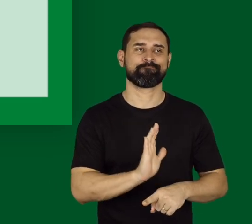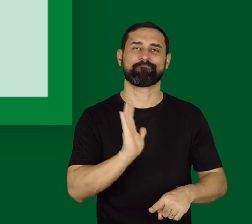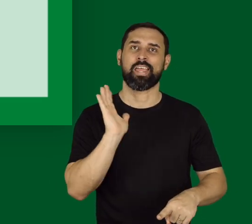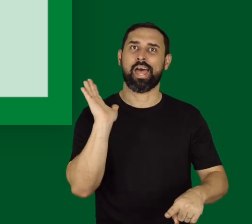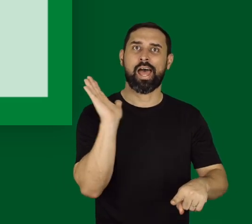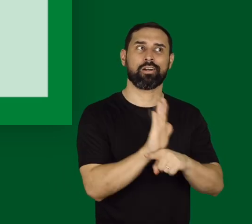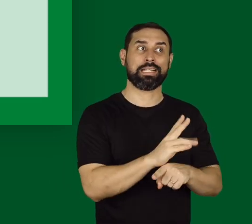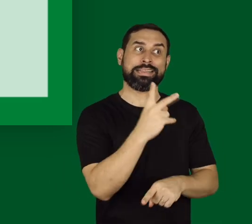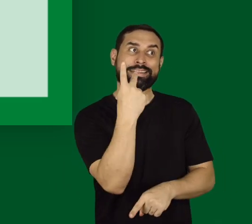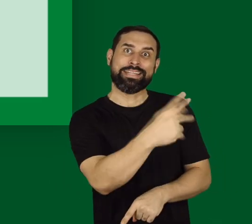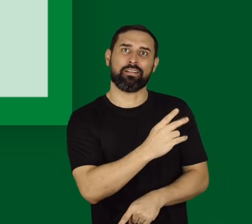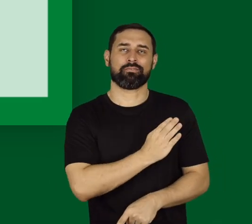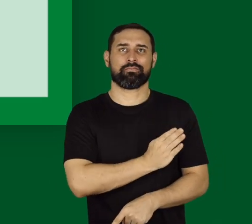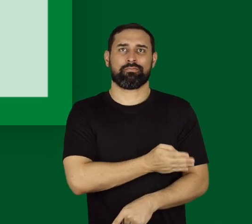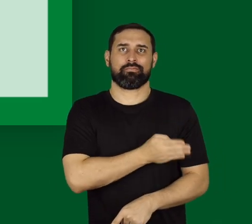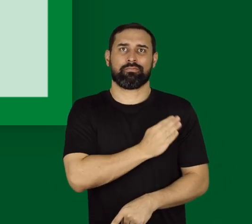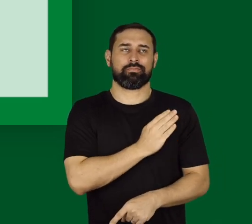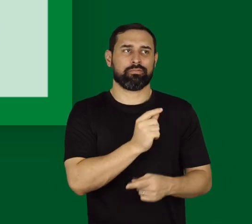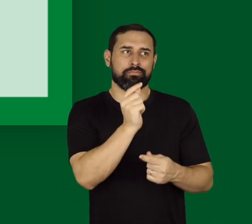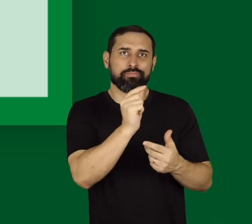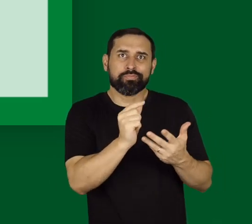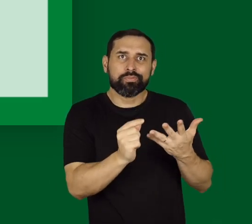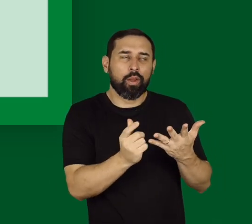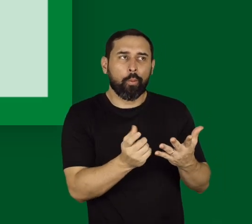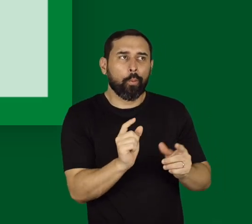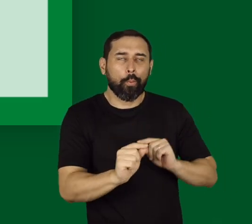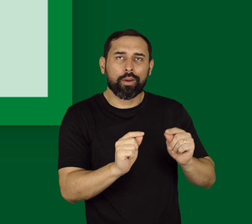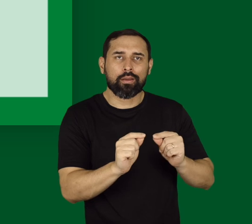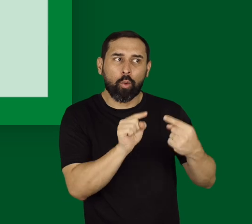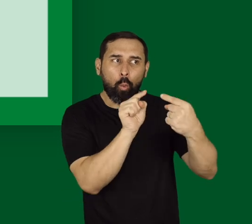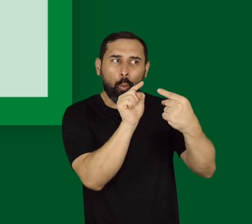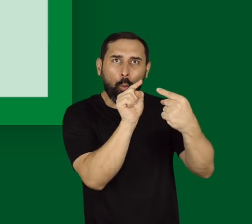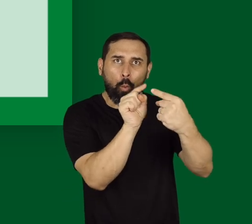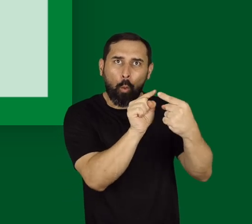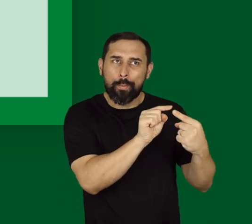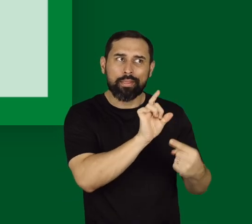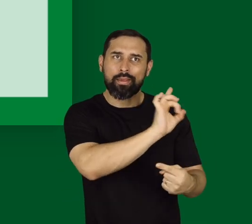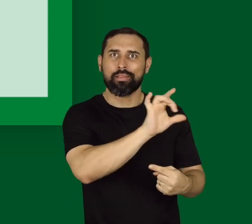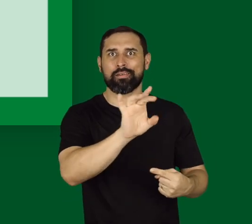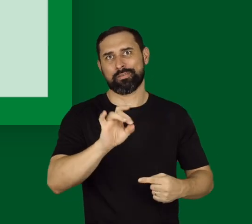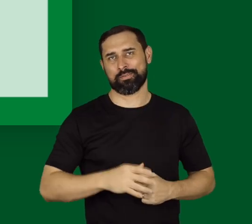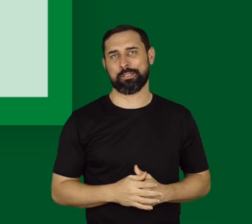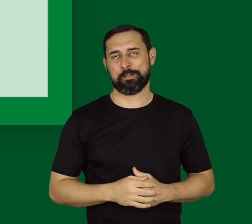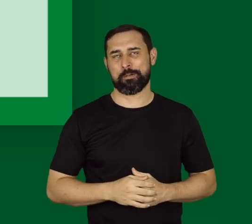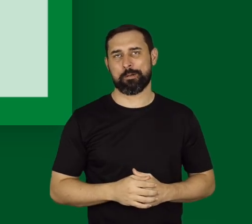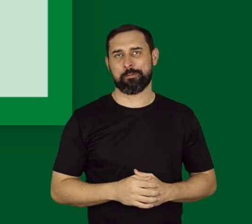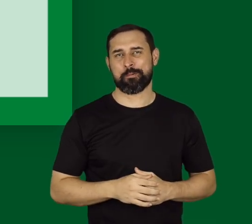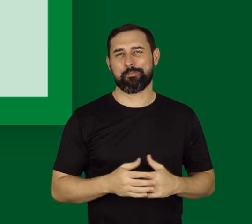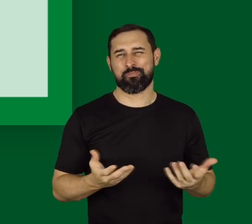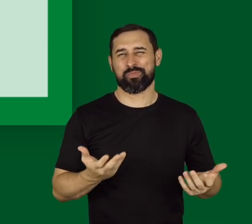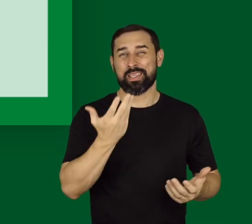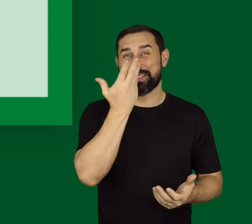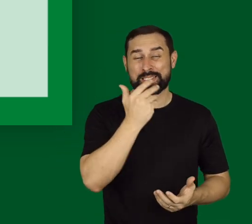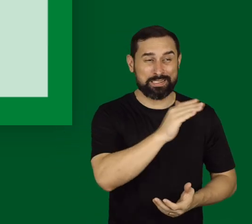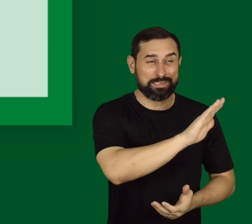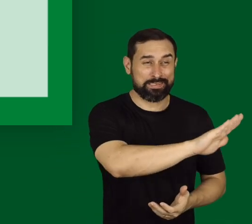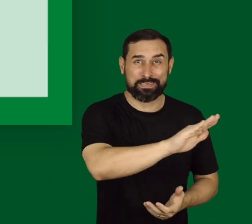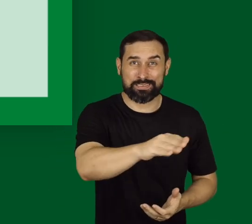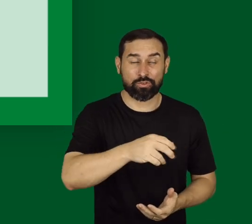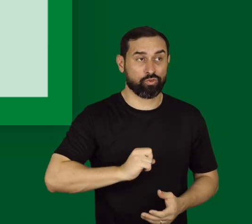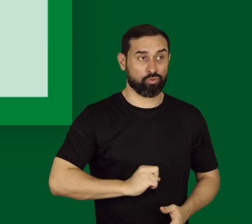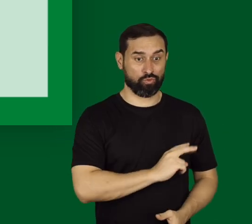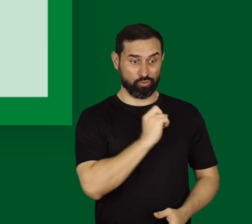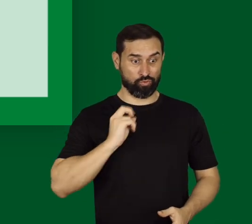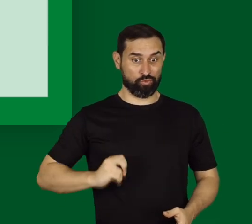vai ter que fazer intervenções específicas nessas situações. Isso explica o